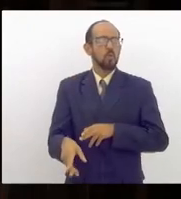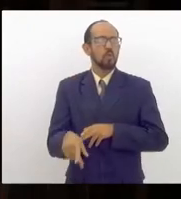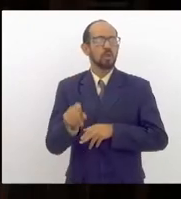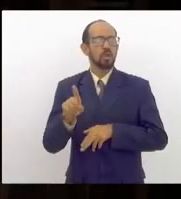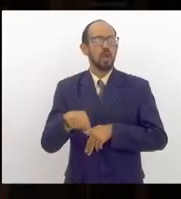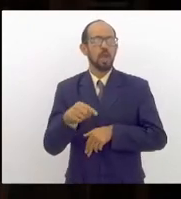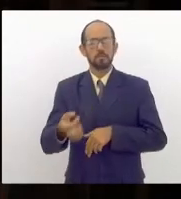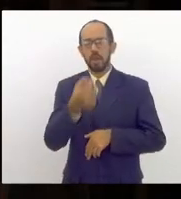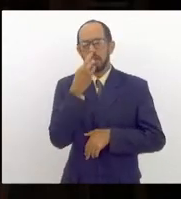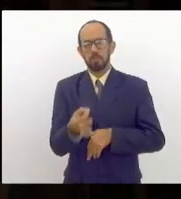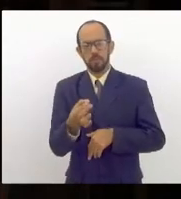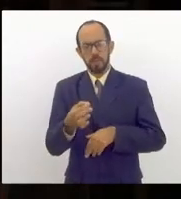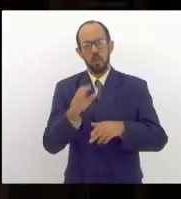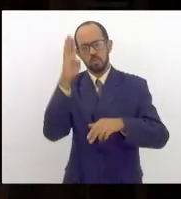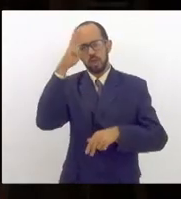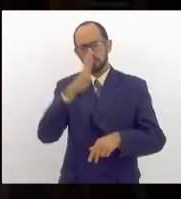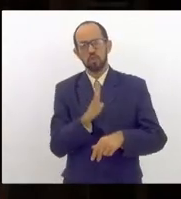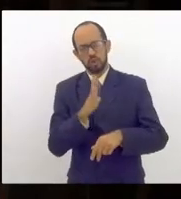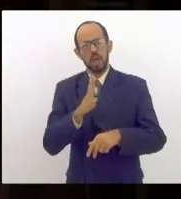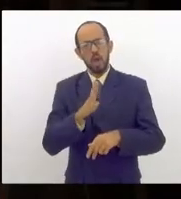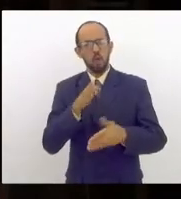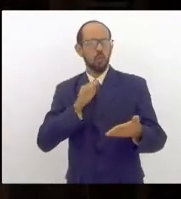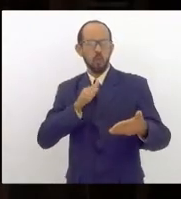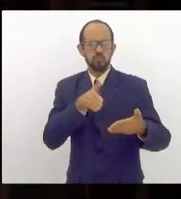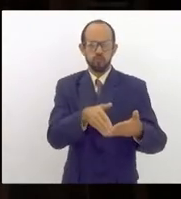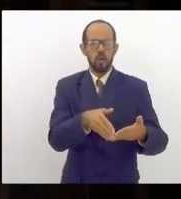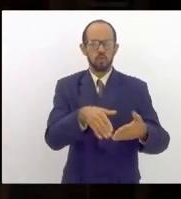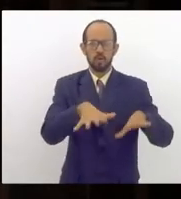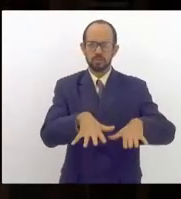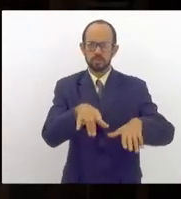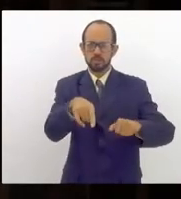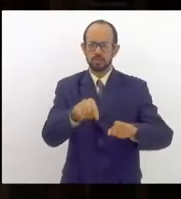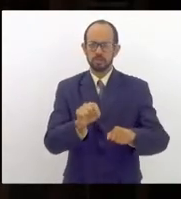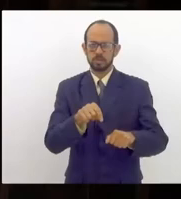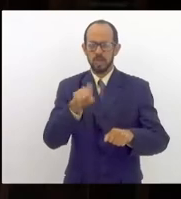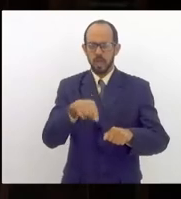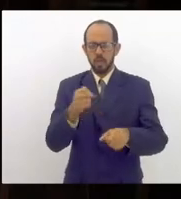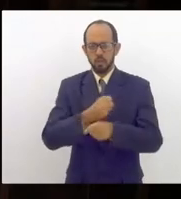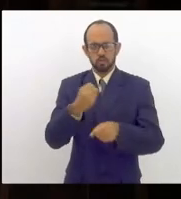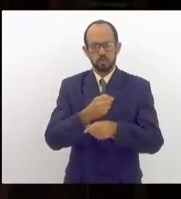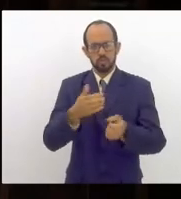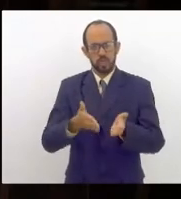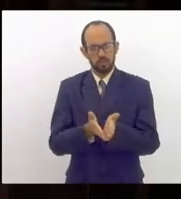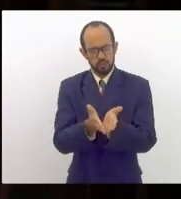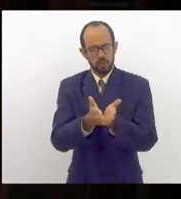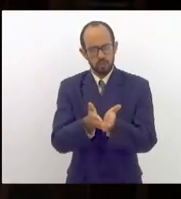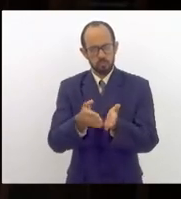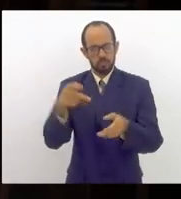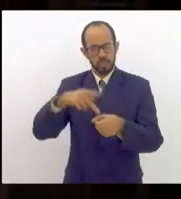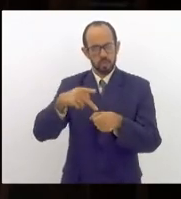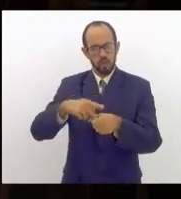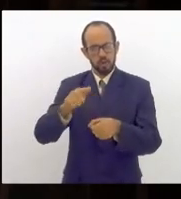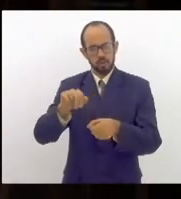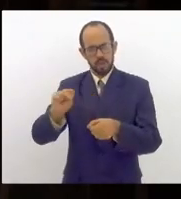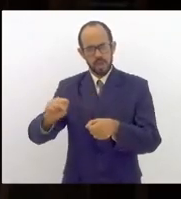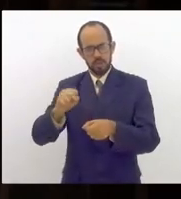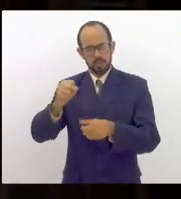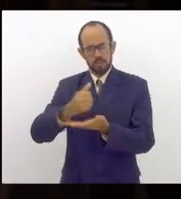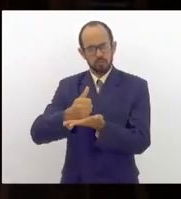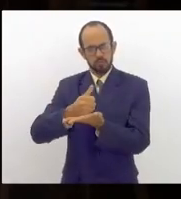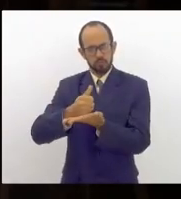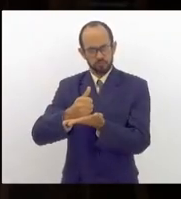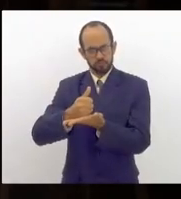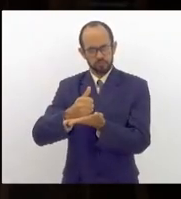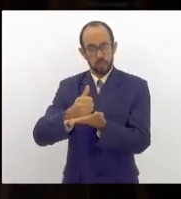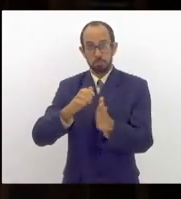posicionar no debate nacional a partir dessas vocações constituição naval petróleo e gás e Indústria Farmacêutica